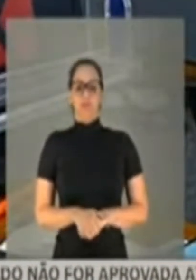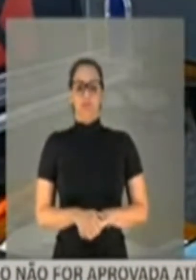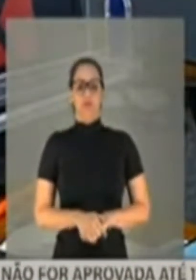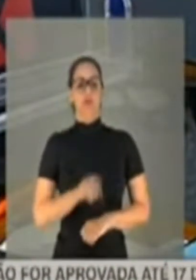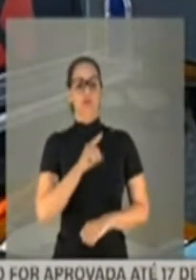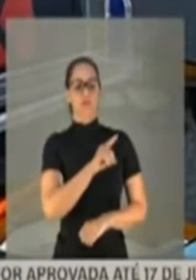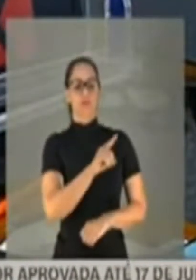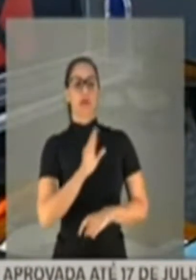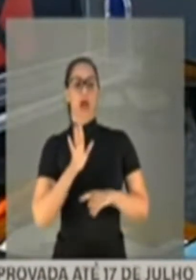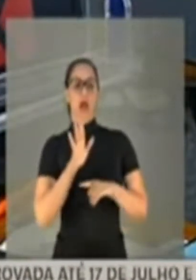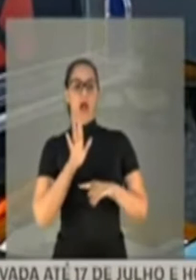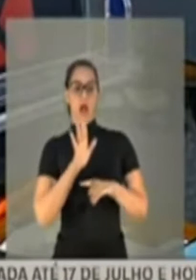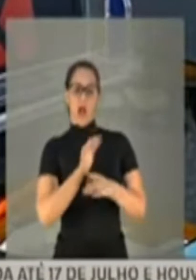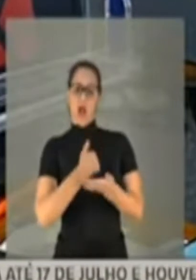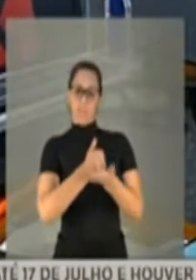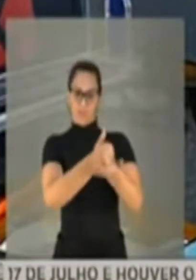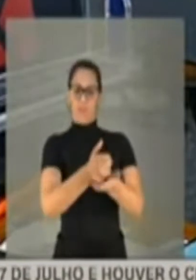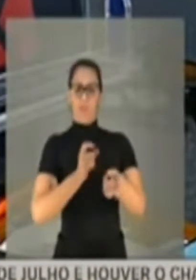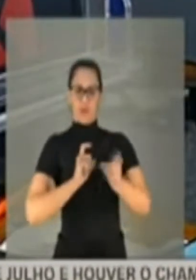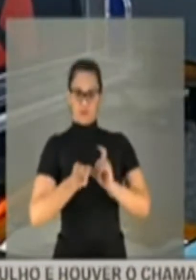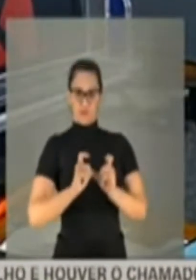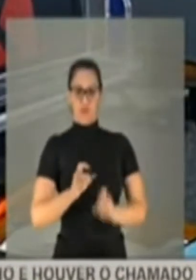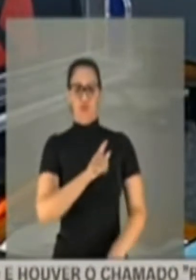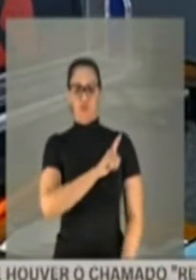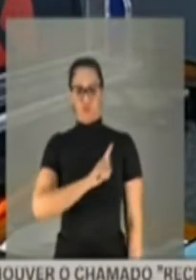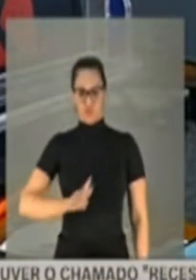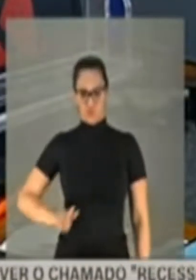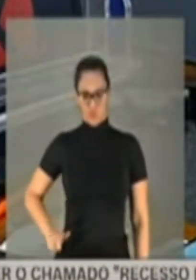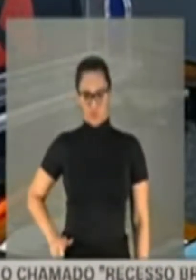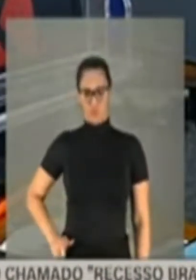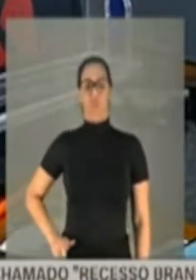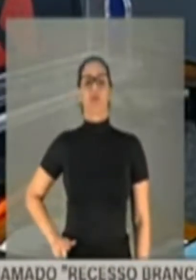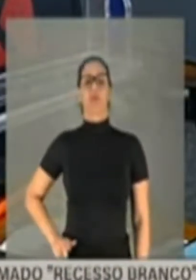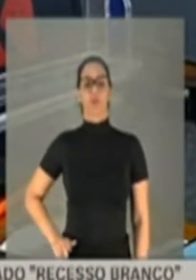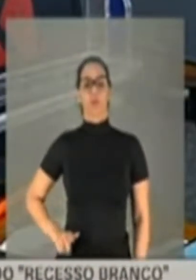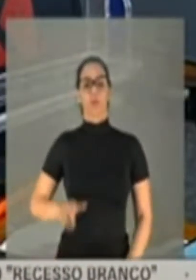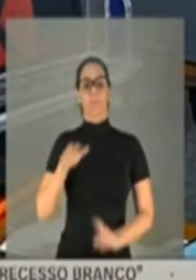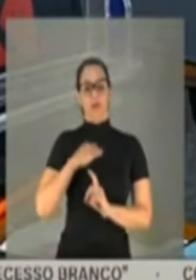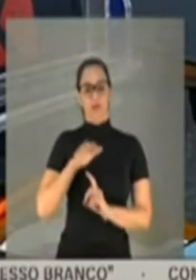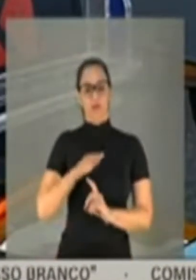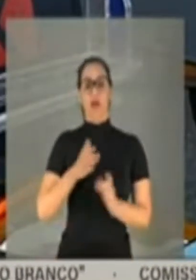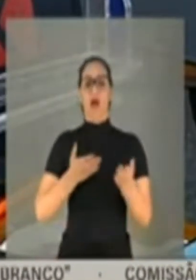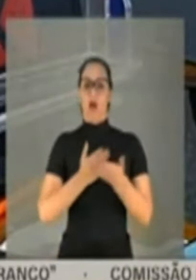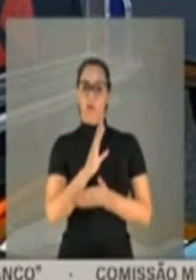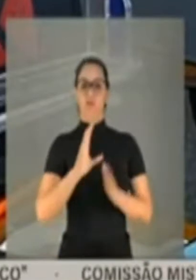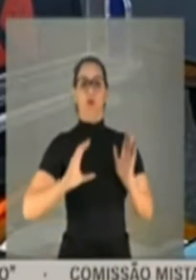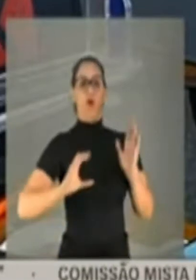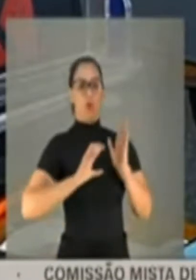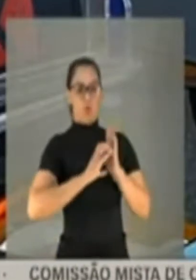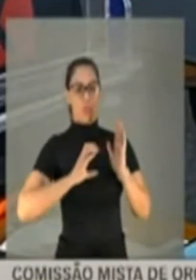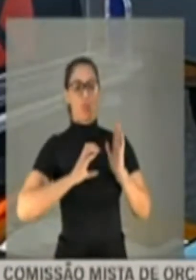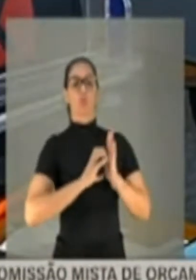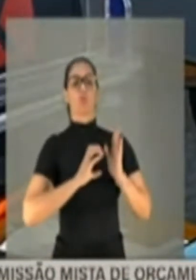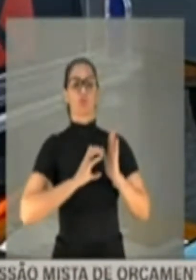é auxiliar administrativo do governo do Paraná, aprovado em concurso público